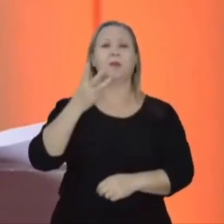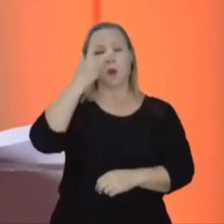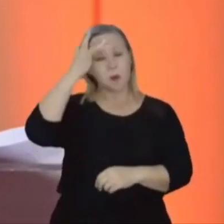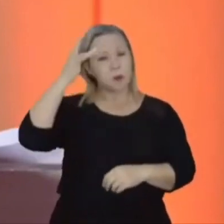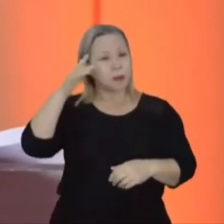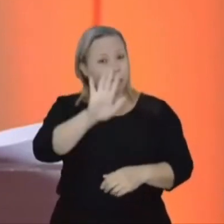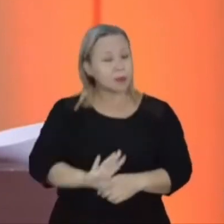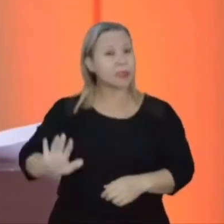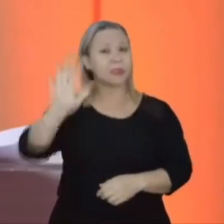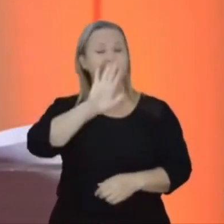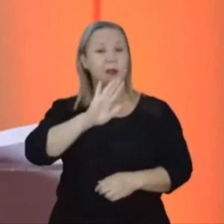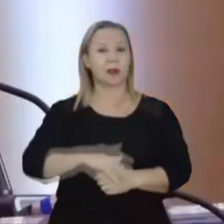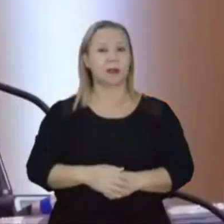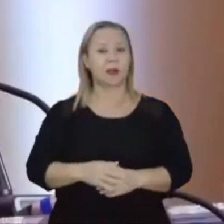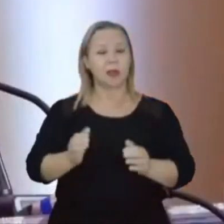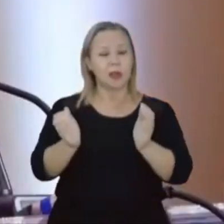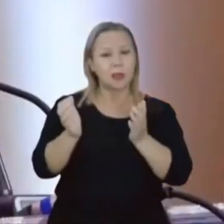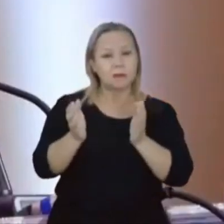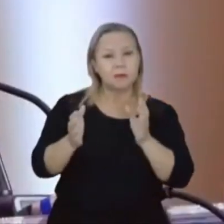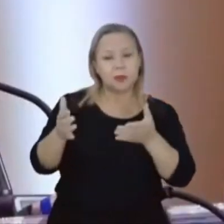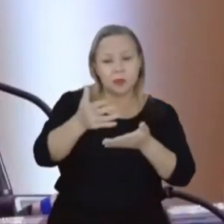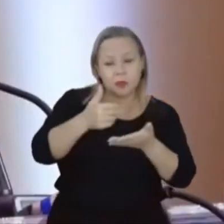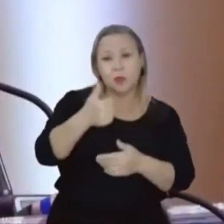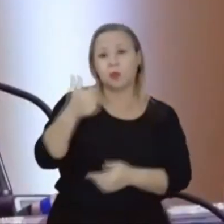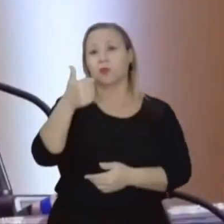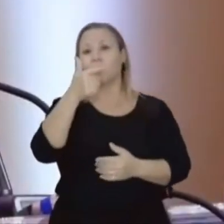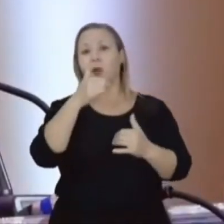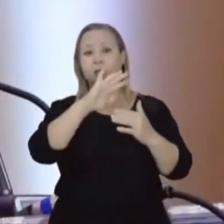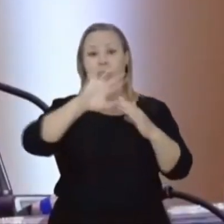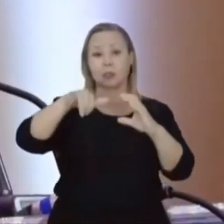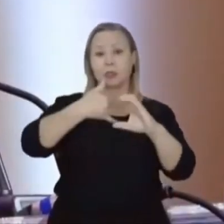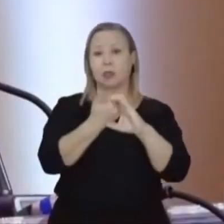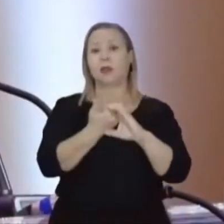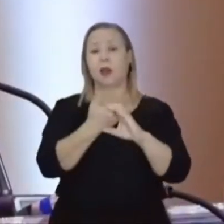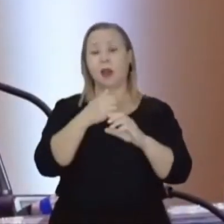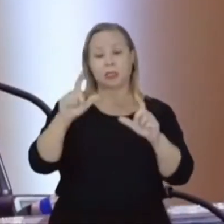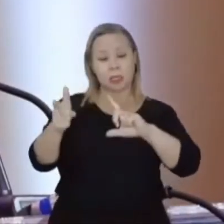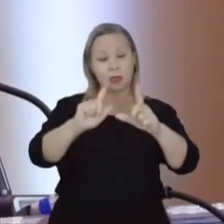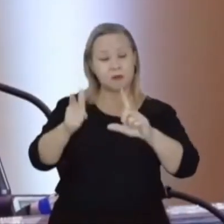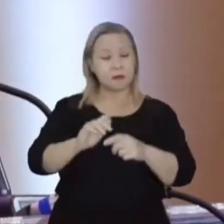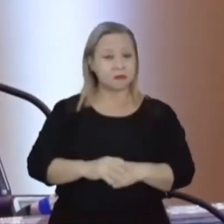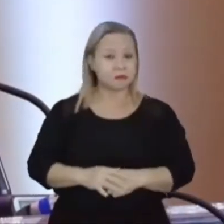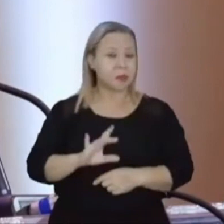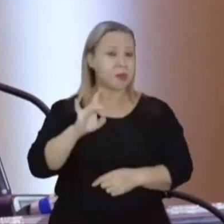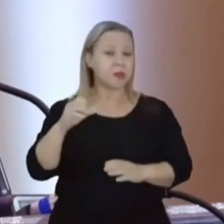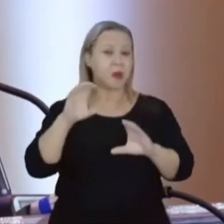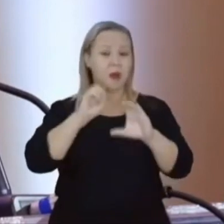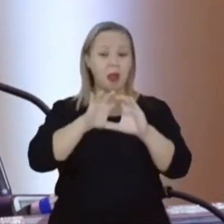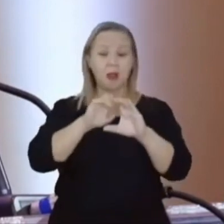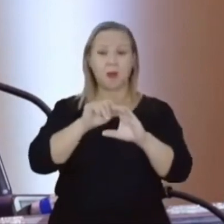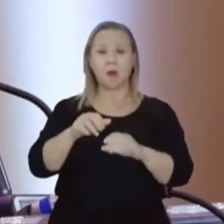Juntou donos de canais de televisão, só não participou a Globo e o SBT. Mas participou mais de 2 mil rádios populares, participou outras